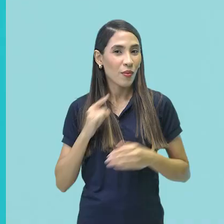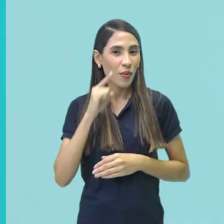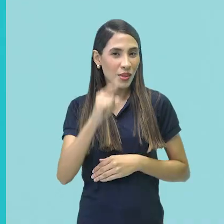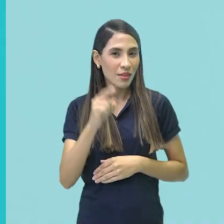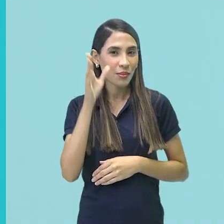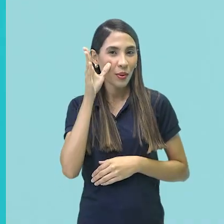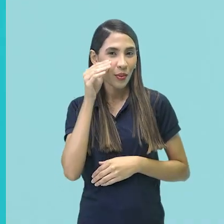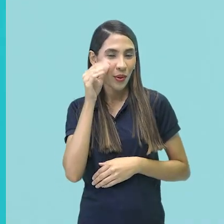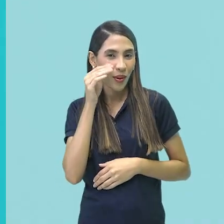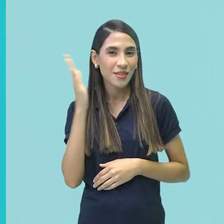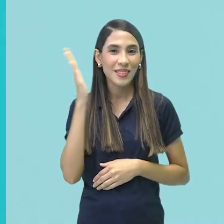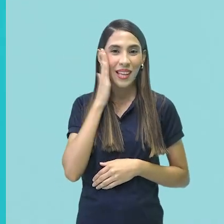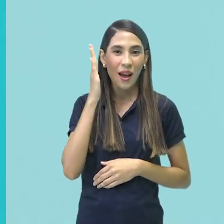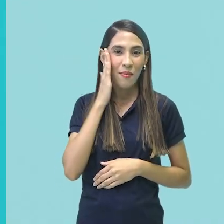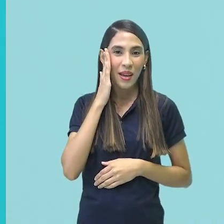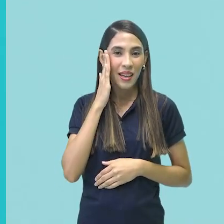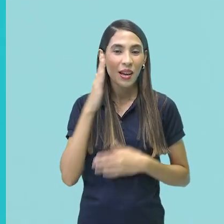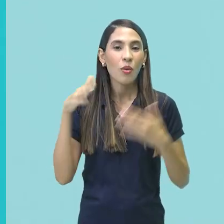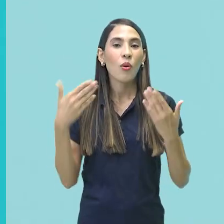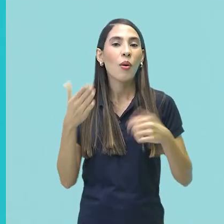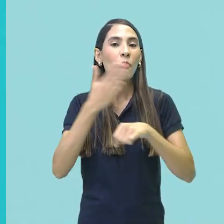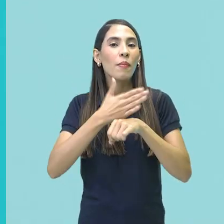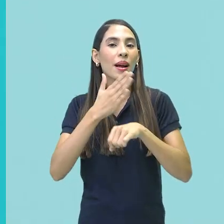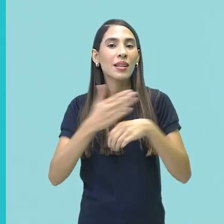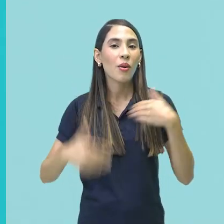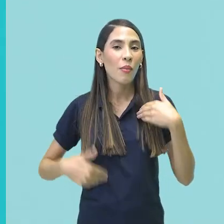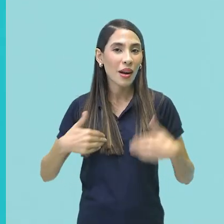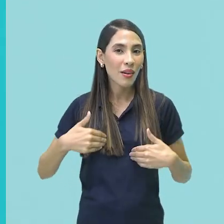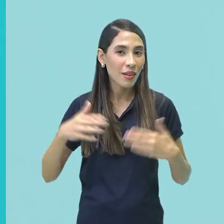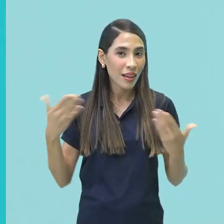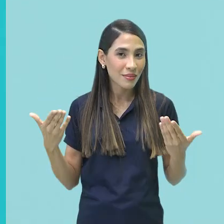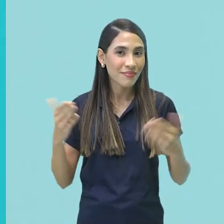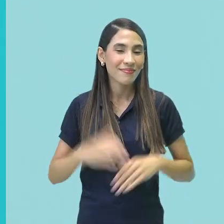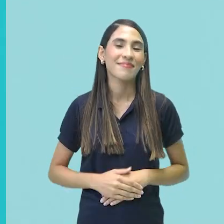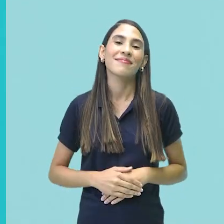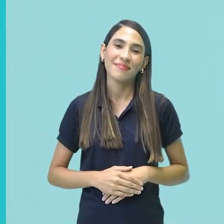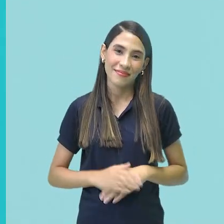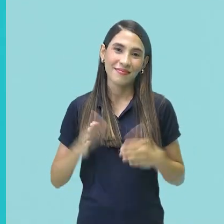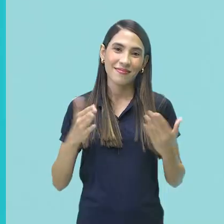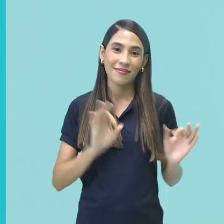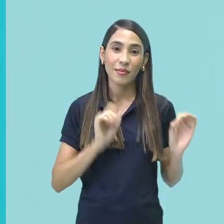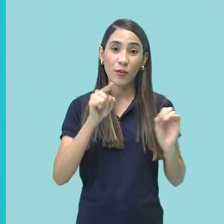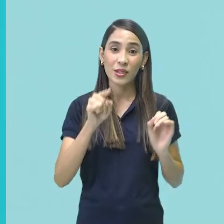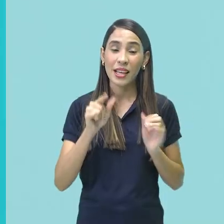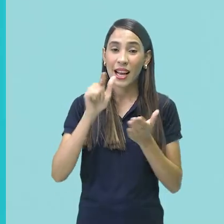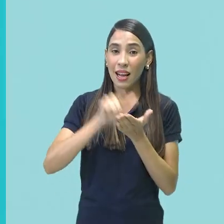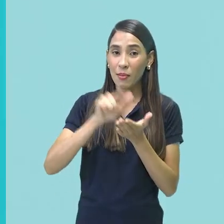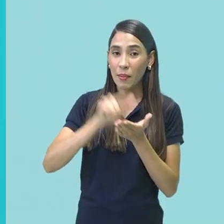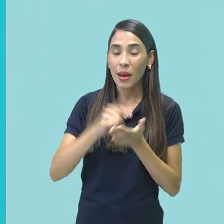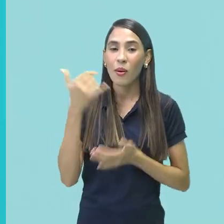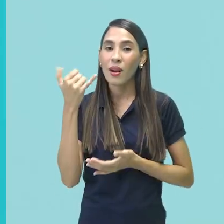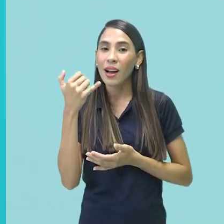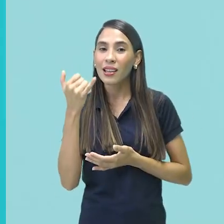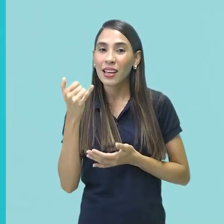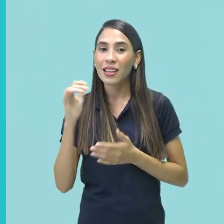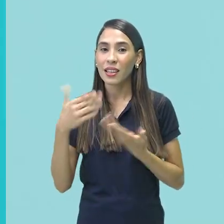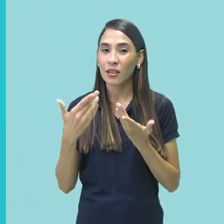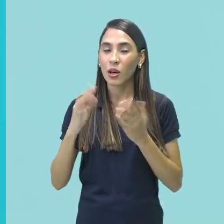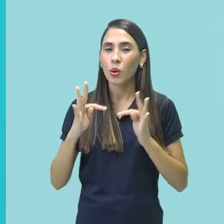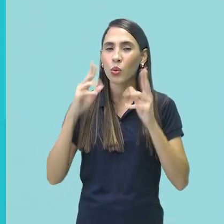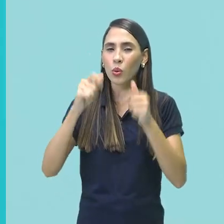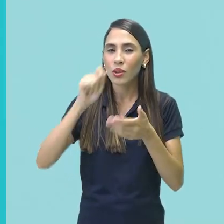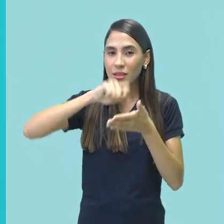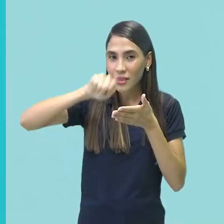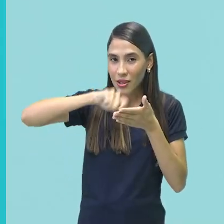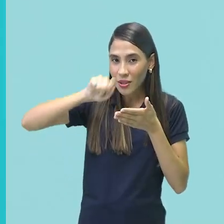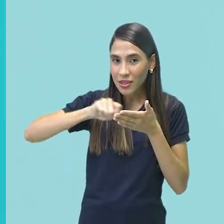estão curiosos para saber que práticas corporais são essas? Então, pegue seu caderno, a sua caneta, faça